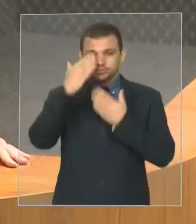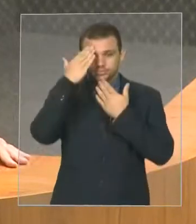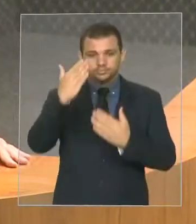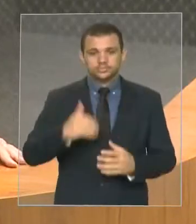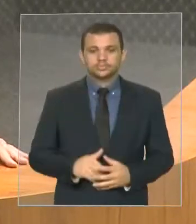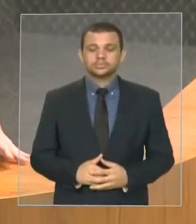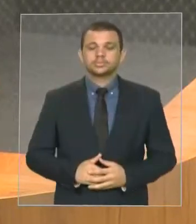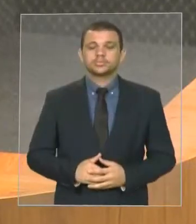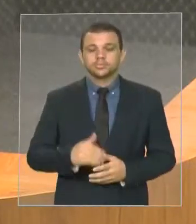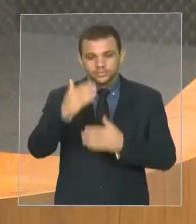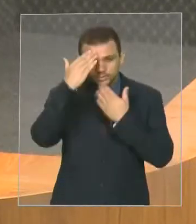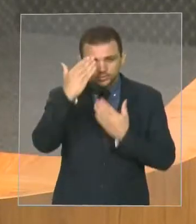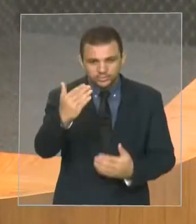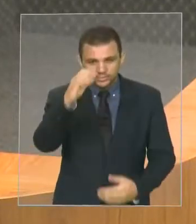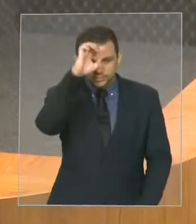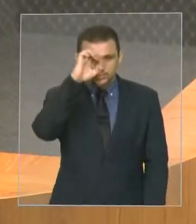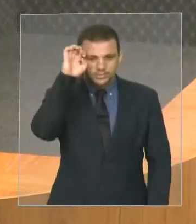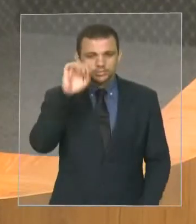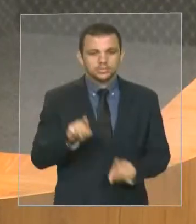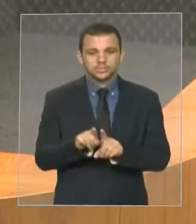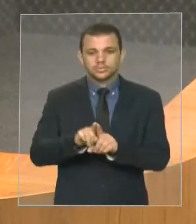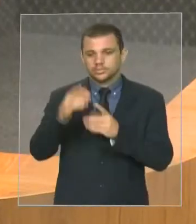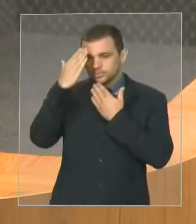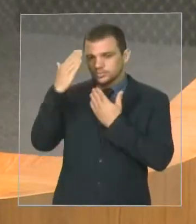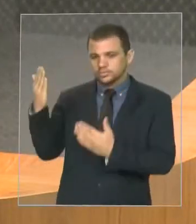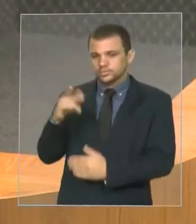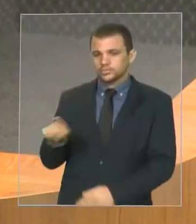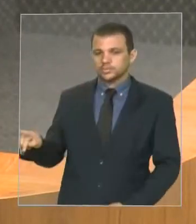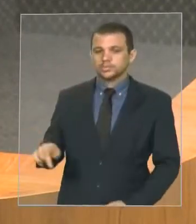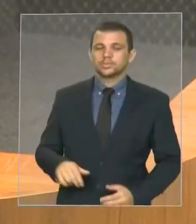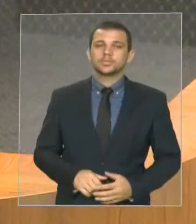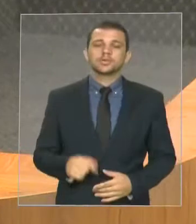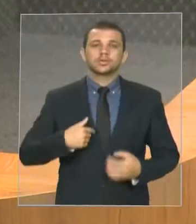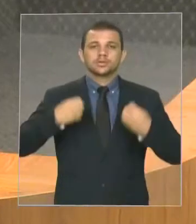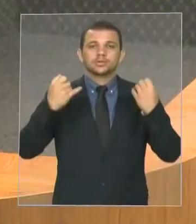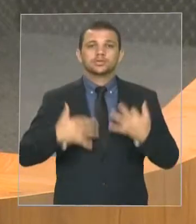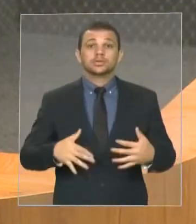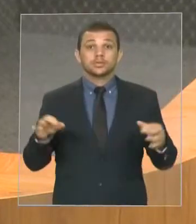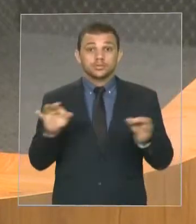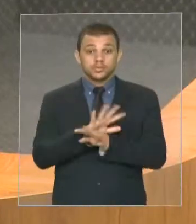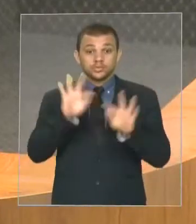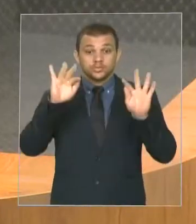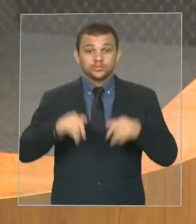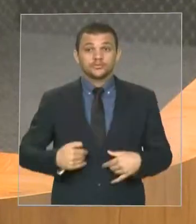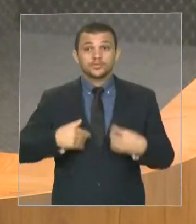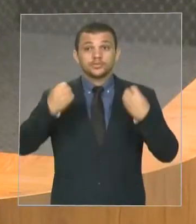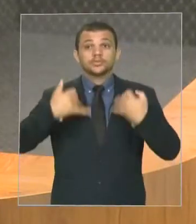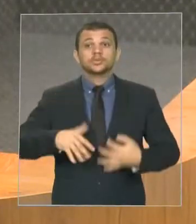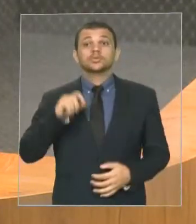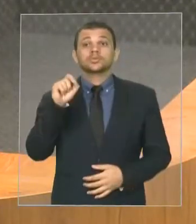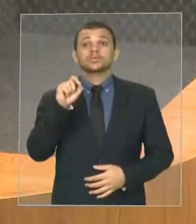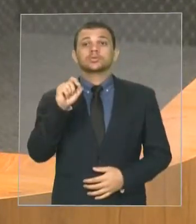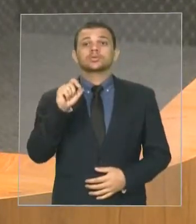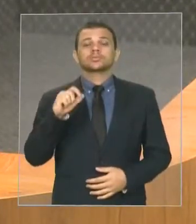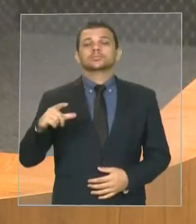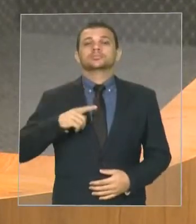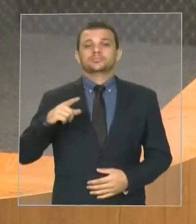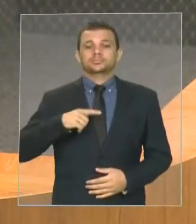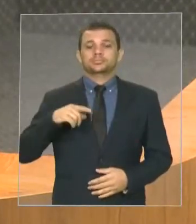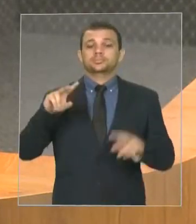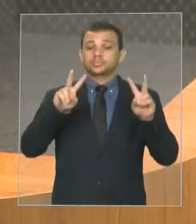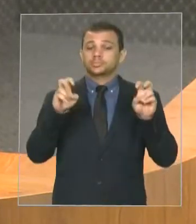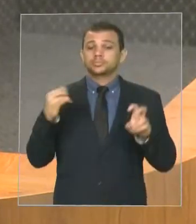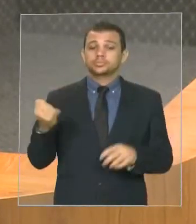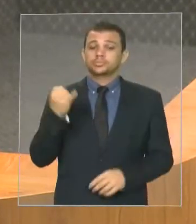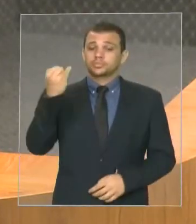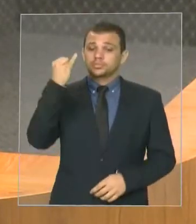dizer o seguinte, esse é um tema relevante que pode dinamizar a economia do nosso Estado. Não poderia vir para essa casa em forma de medida provisória. Não